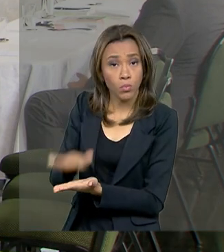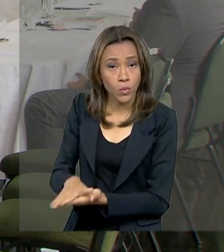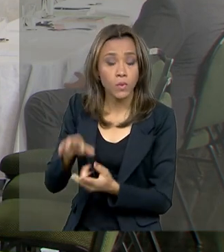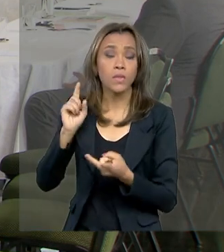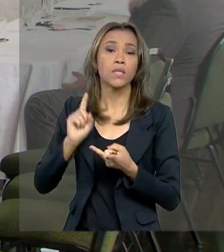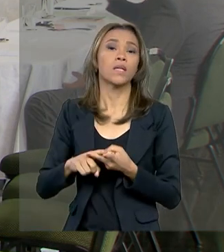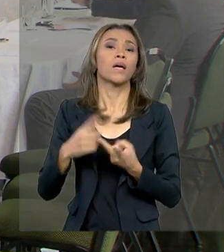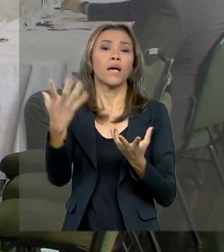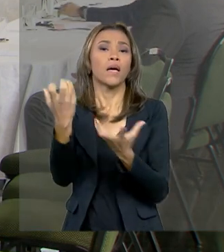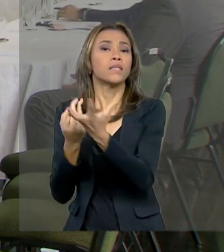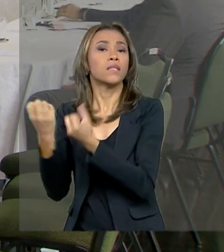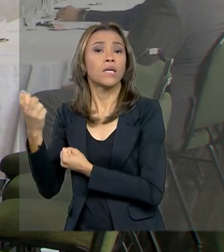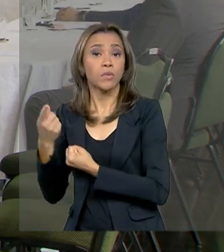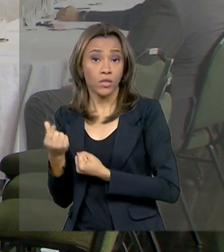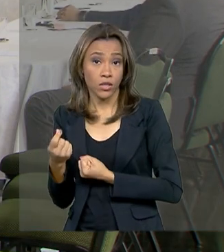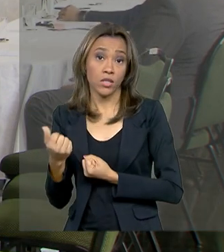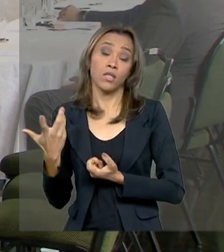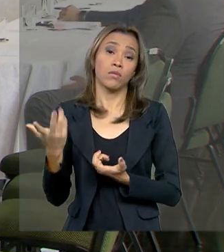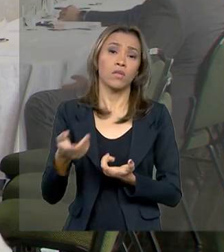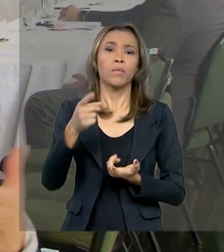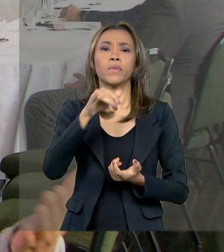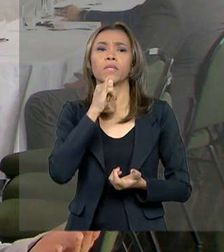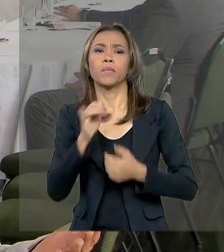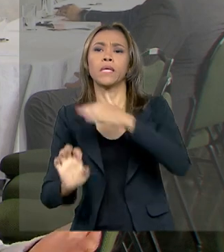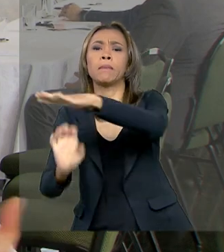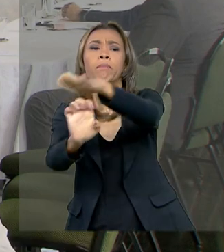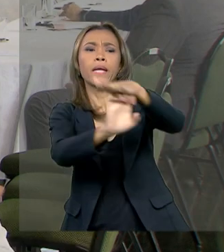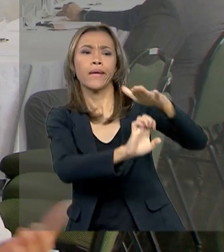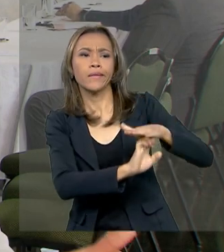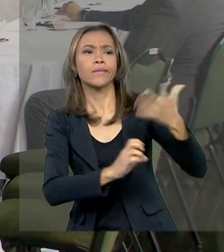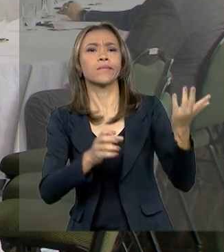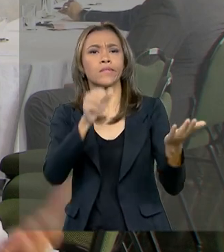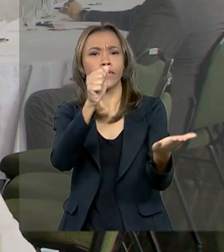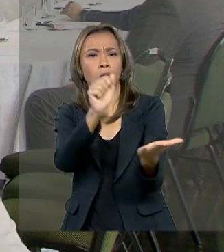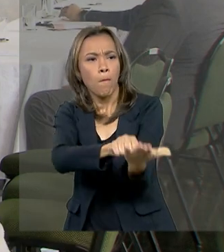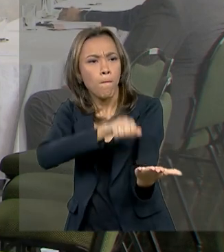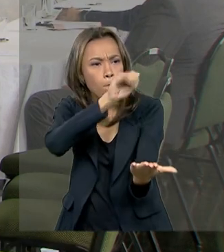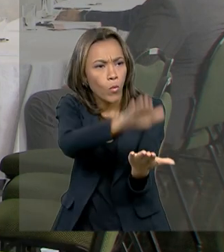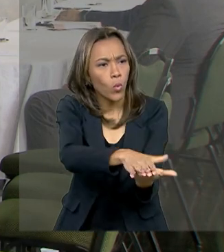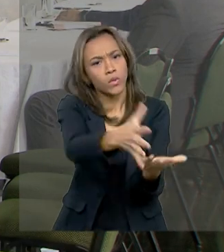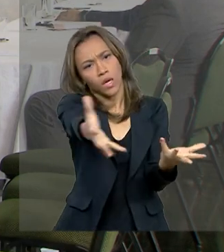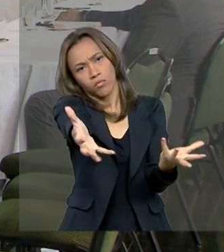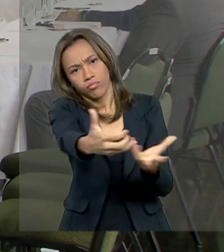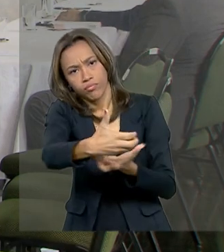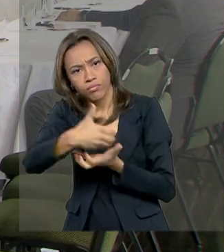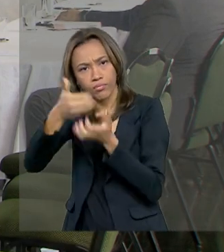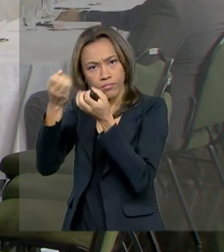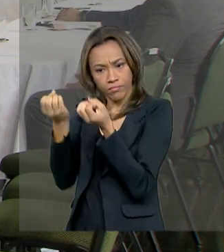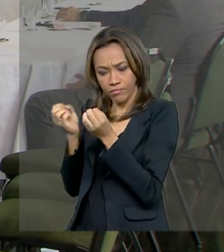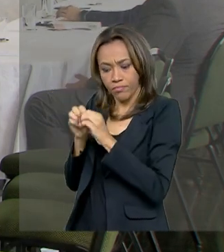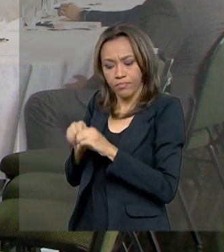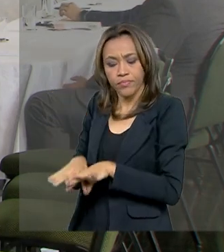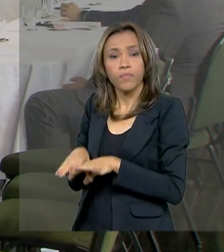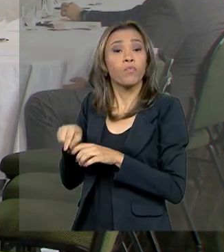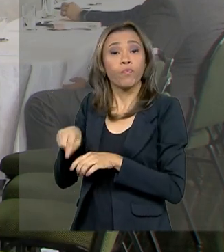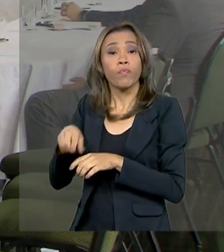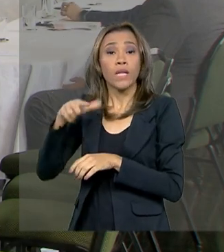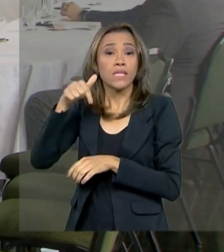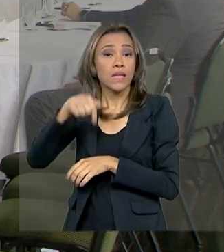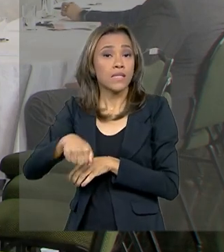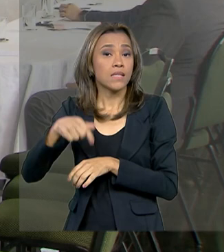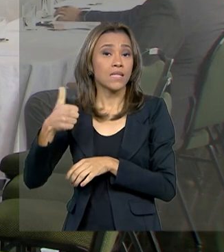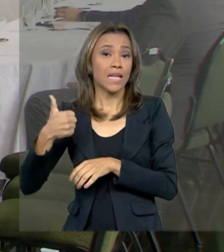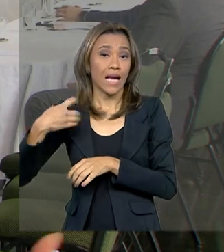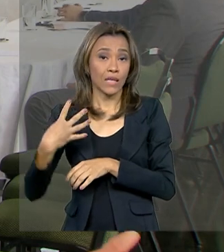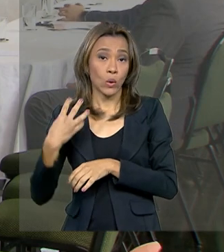empresas ou instituições tenham sido condenadas por lesionarem a sociedade como um todo. Neste ano, o fundo vai aplicar 714 milhões